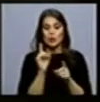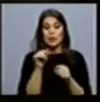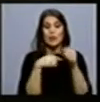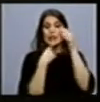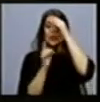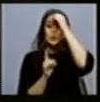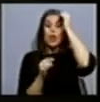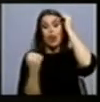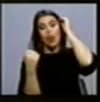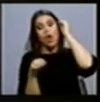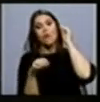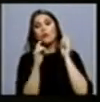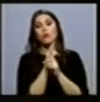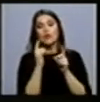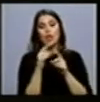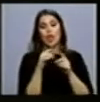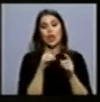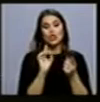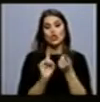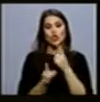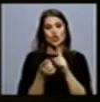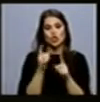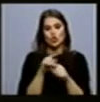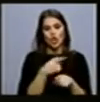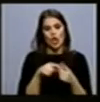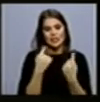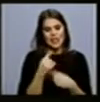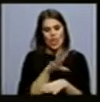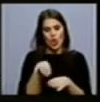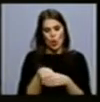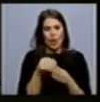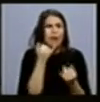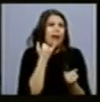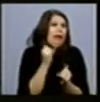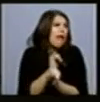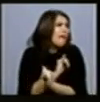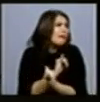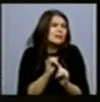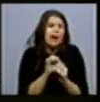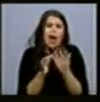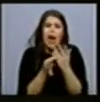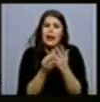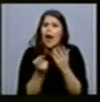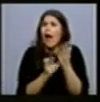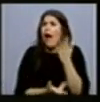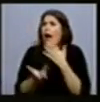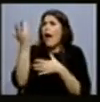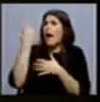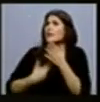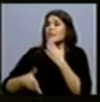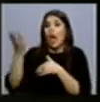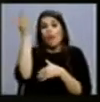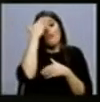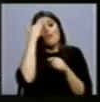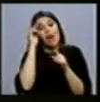não, com o fluxo que nós calculamos, que nós temos presente, é impossível termos anéis tão antigos. Portanto, as nossas estimativas